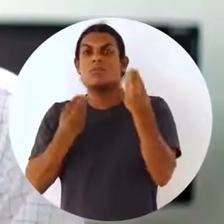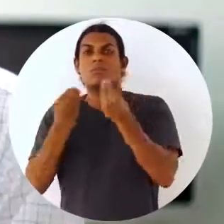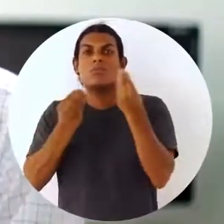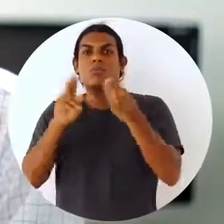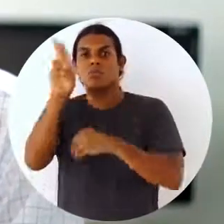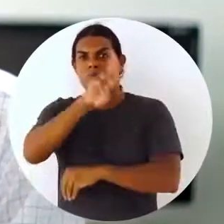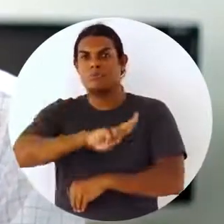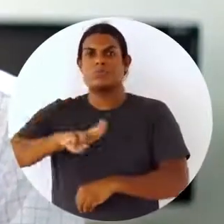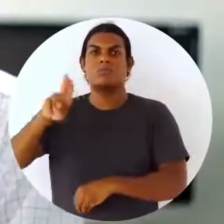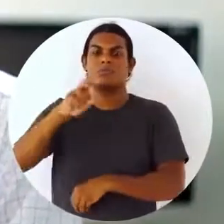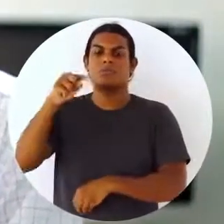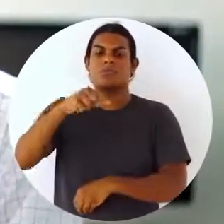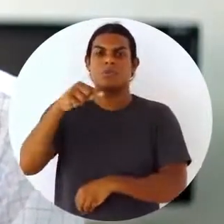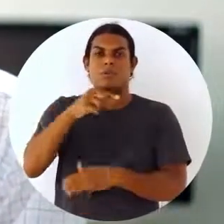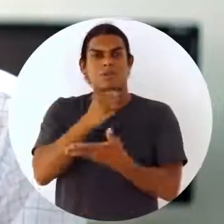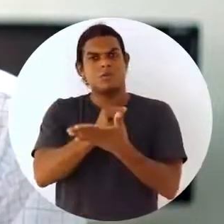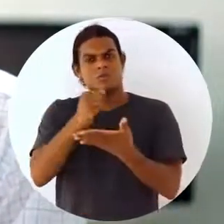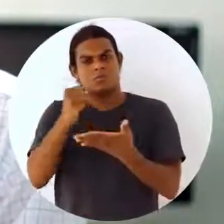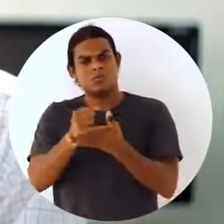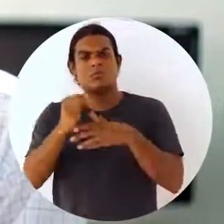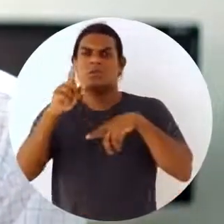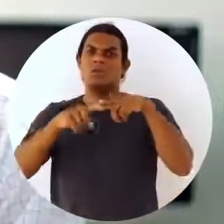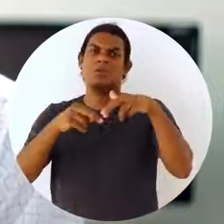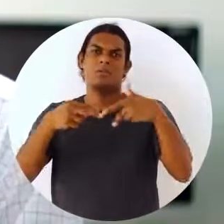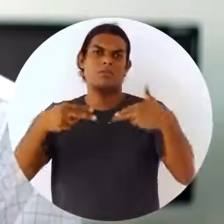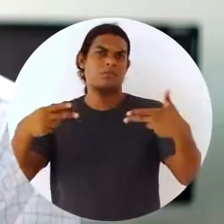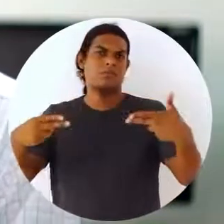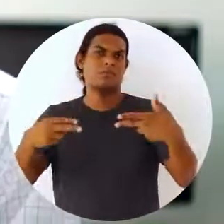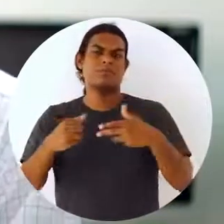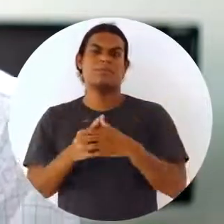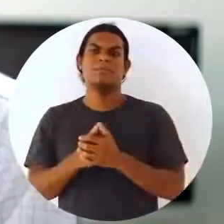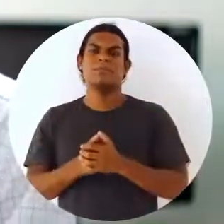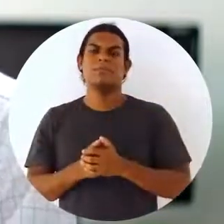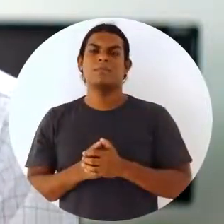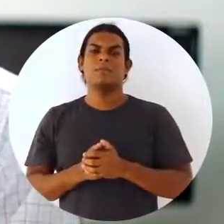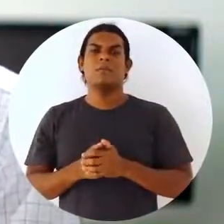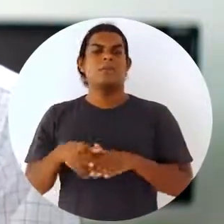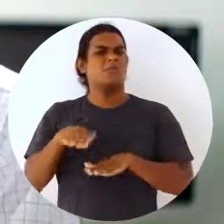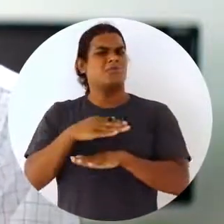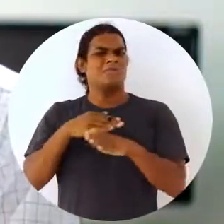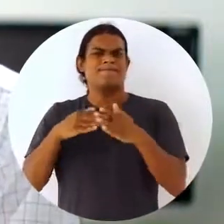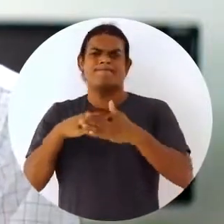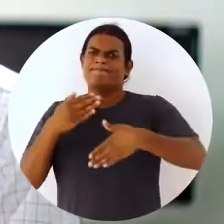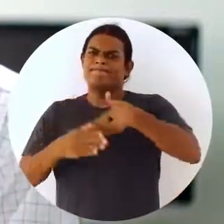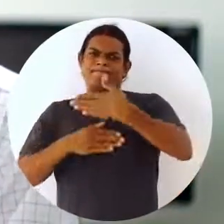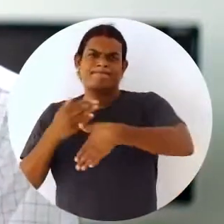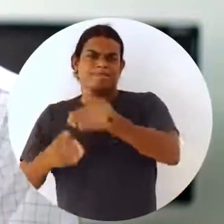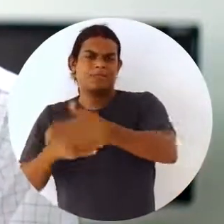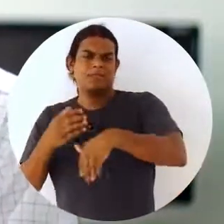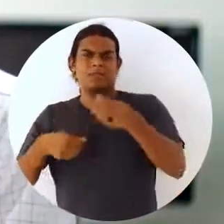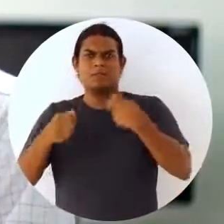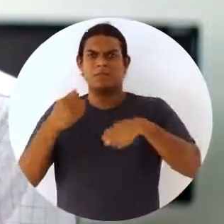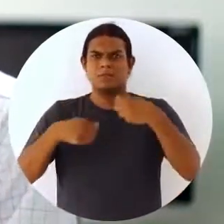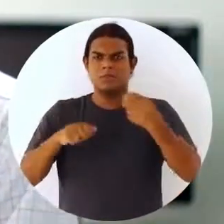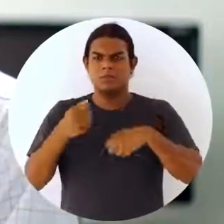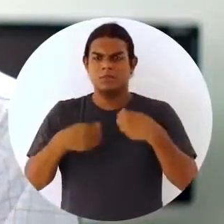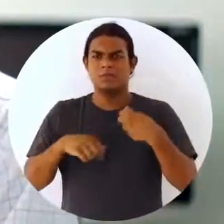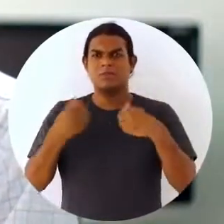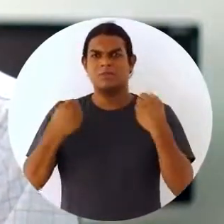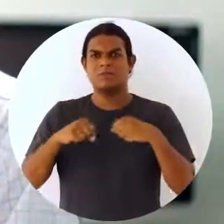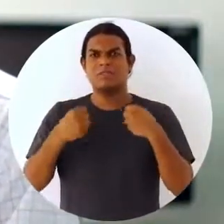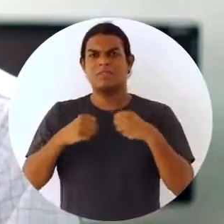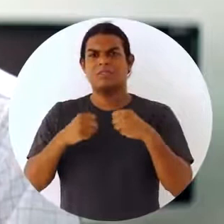comprar o equipamento, se eu não tiver. Então, se eu comprar equipamento, eu tenho todo um processo administrativo por trás disso. Isso precisa